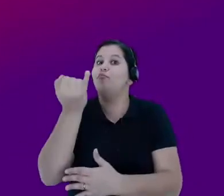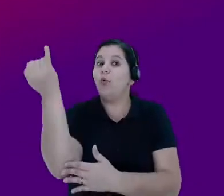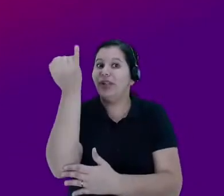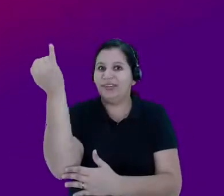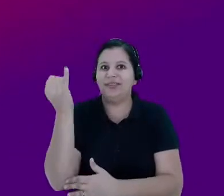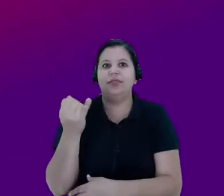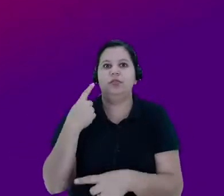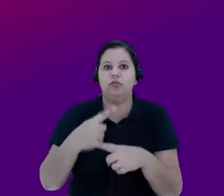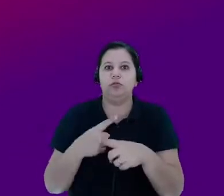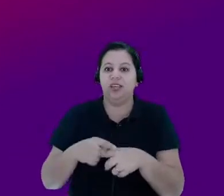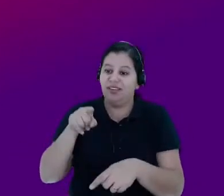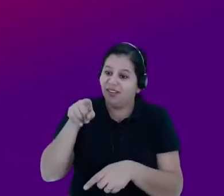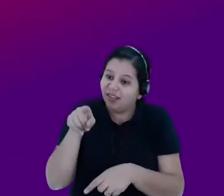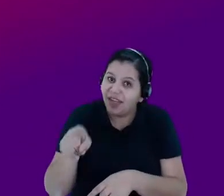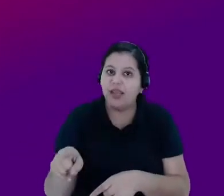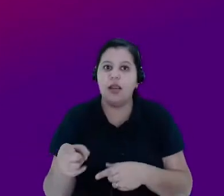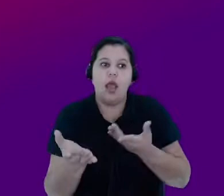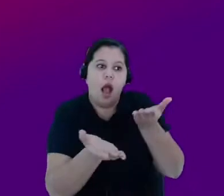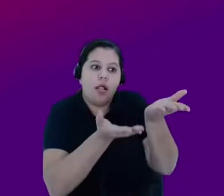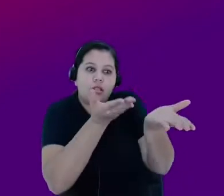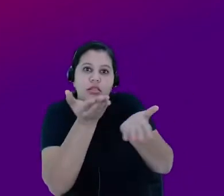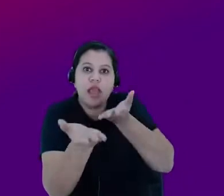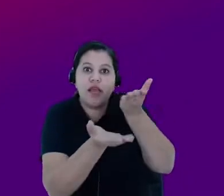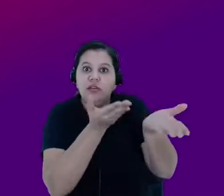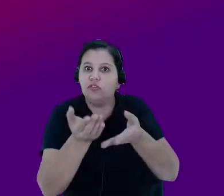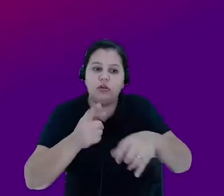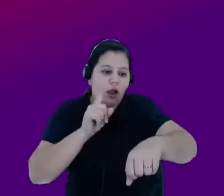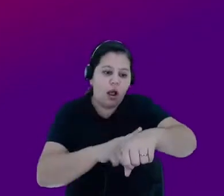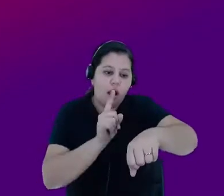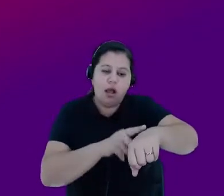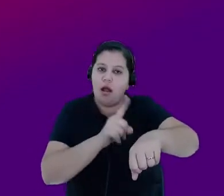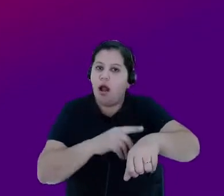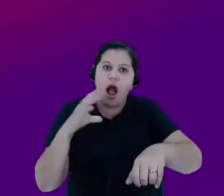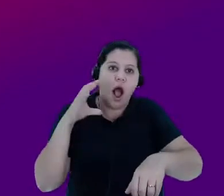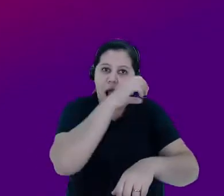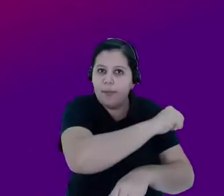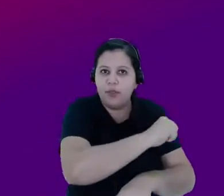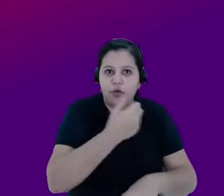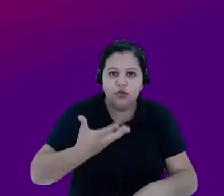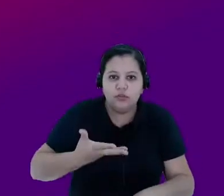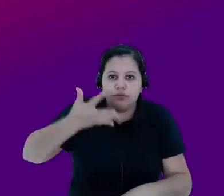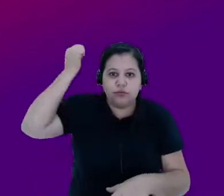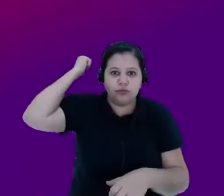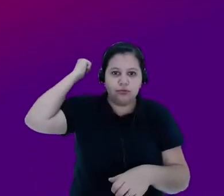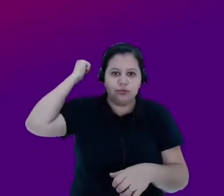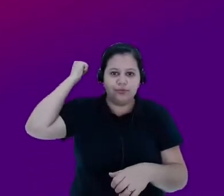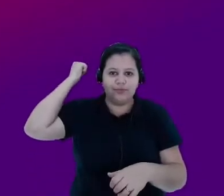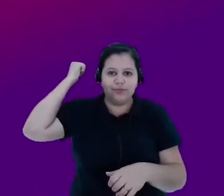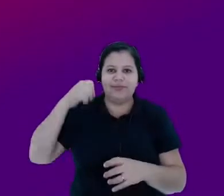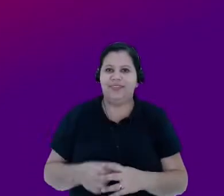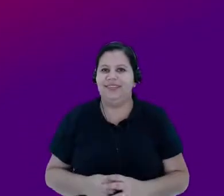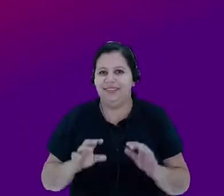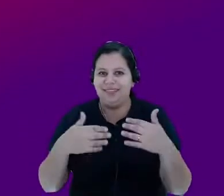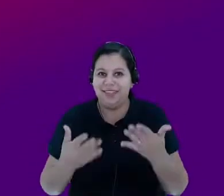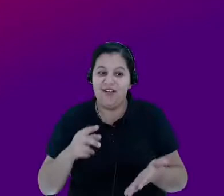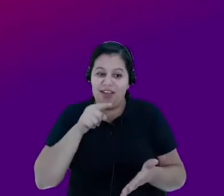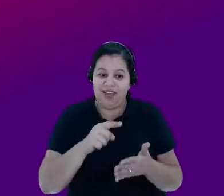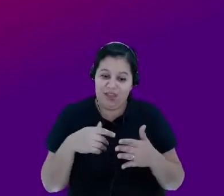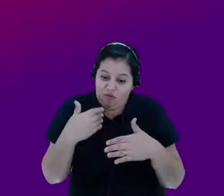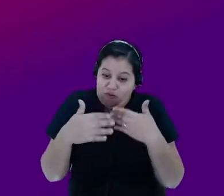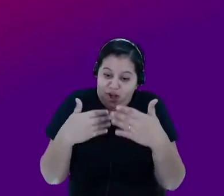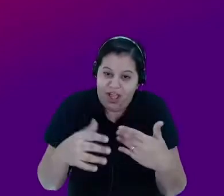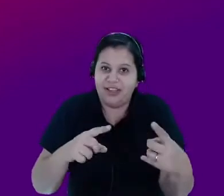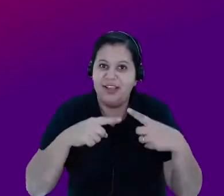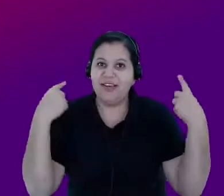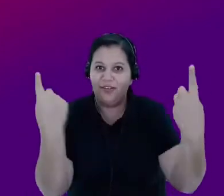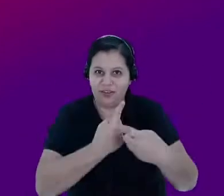pessoas o atendimento que é operativo. Então, essa jornada passa muito pela nossa responsabilidade. Seja um